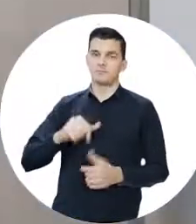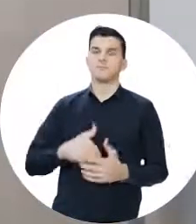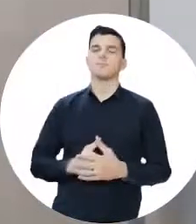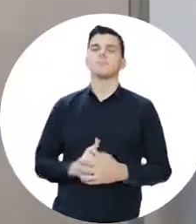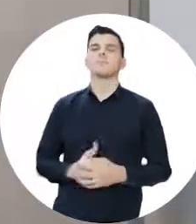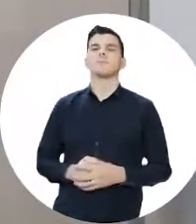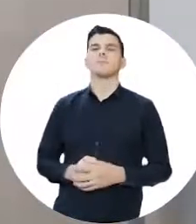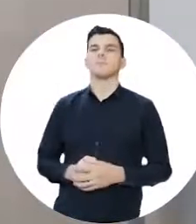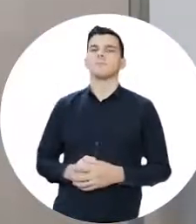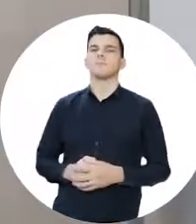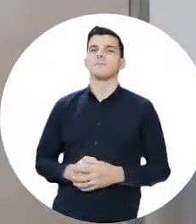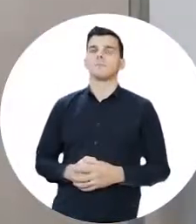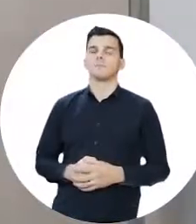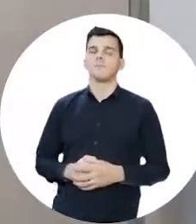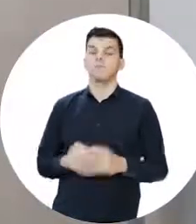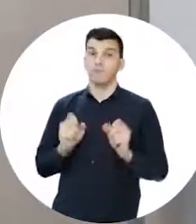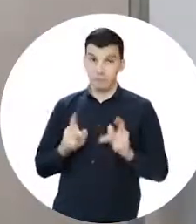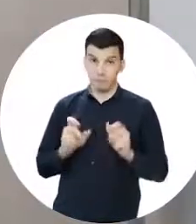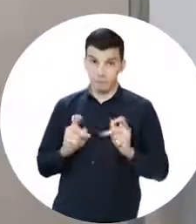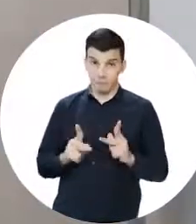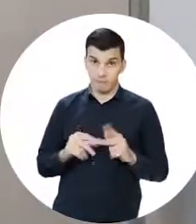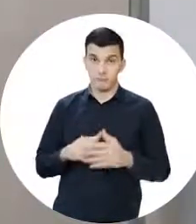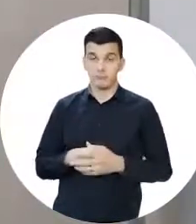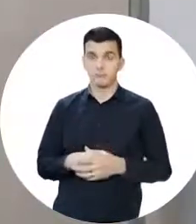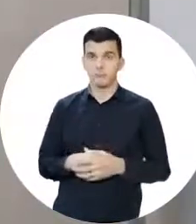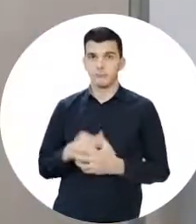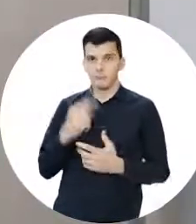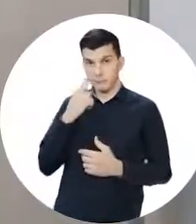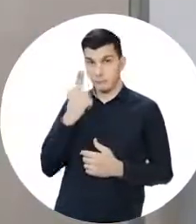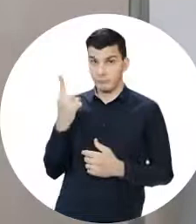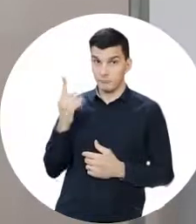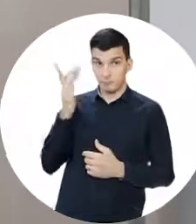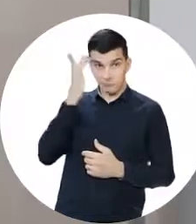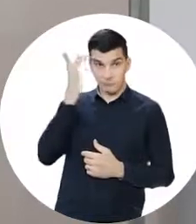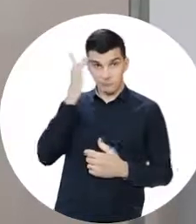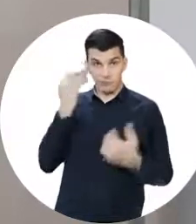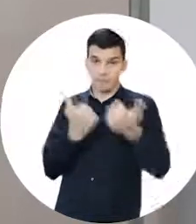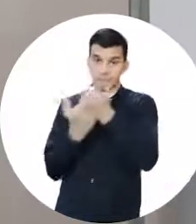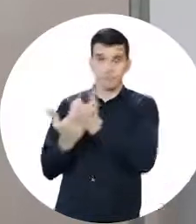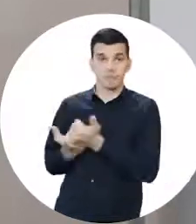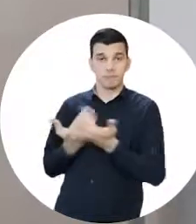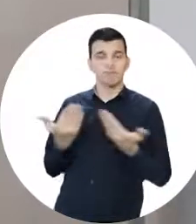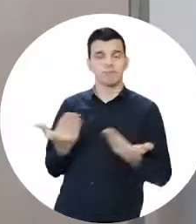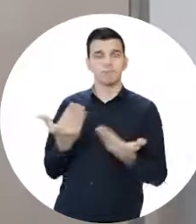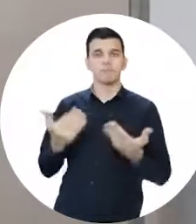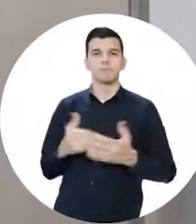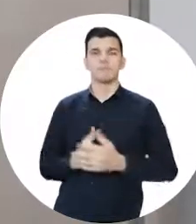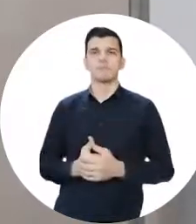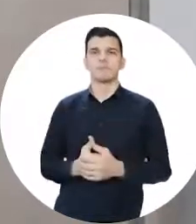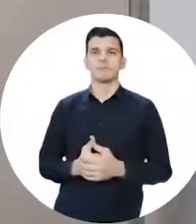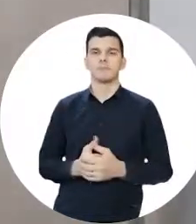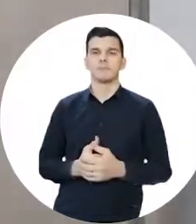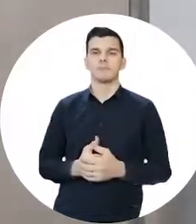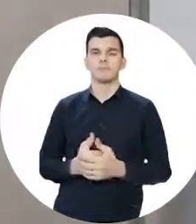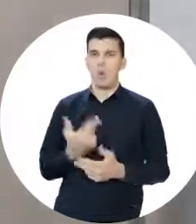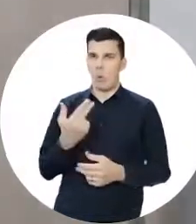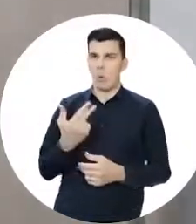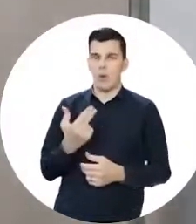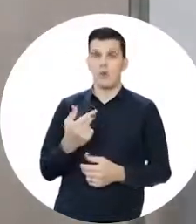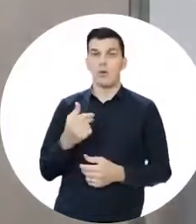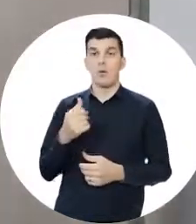litros. Certo? 2 gramas, 0,25 litros. Isso aqui vai dar igual a